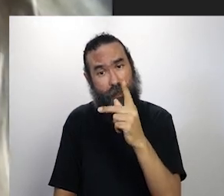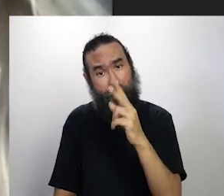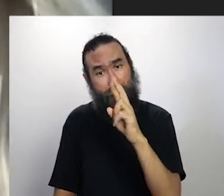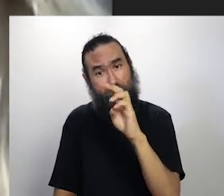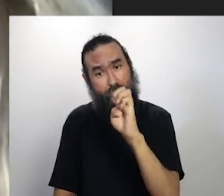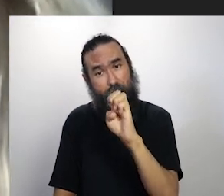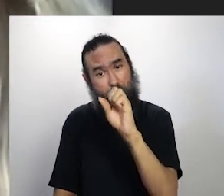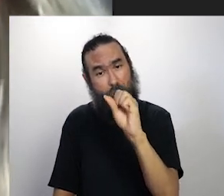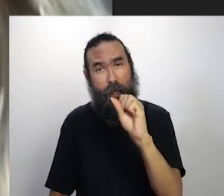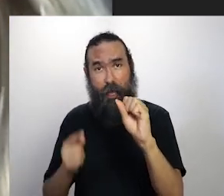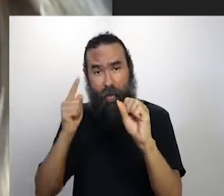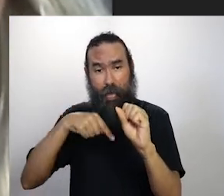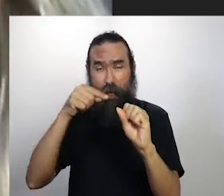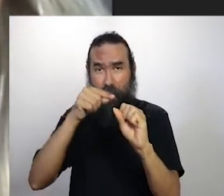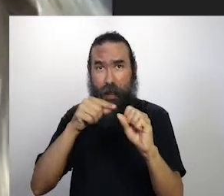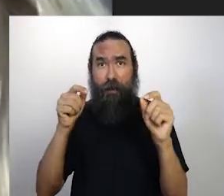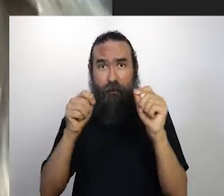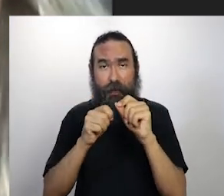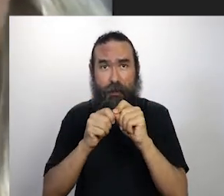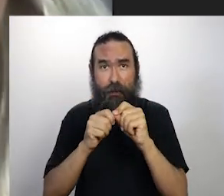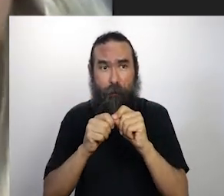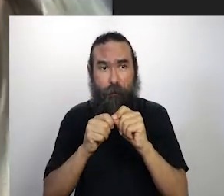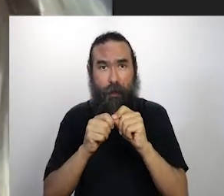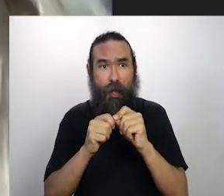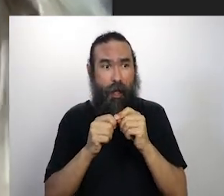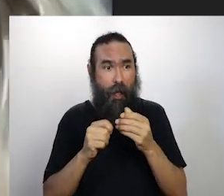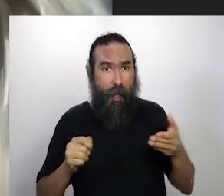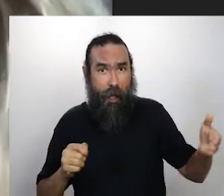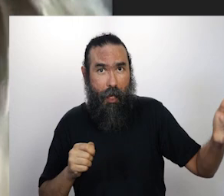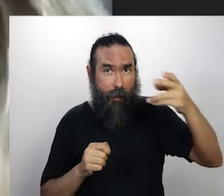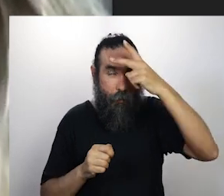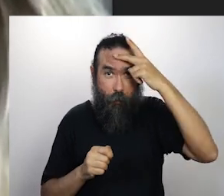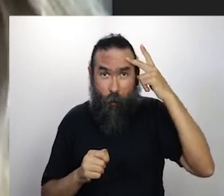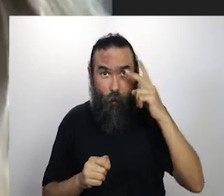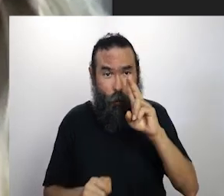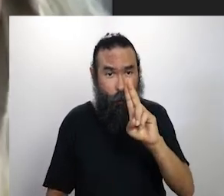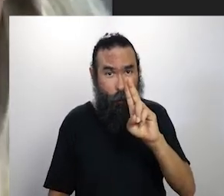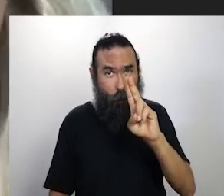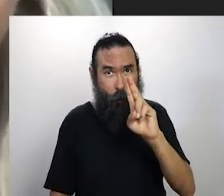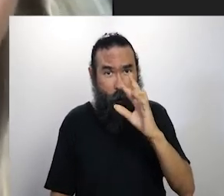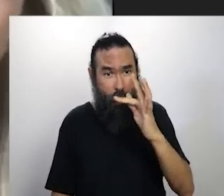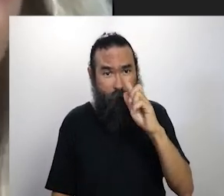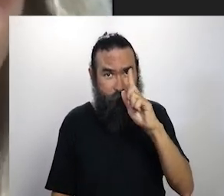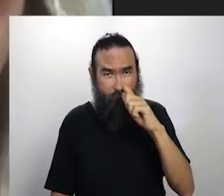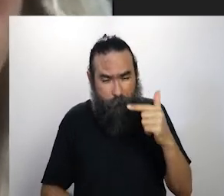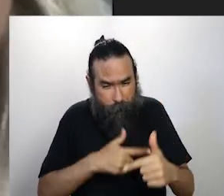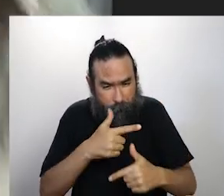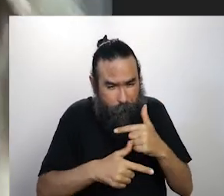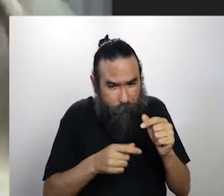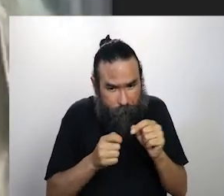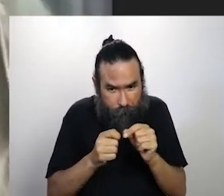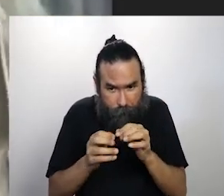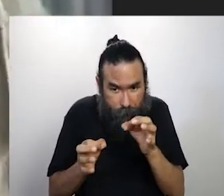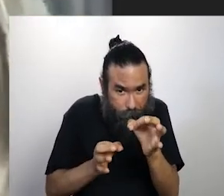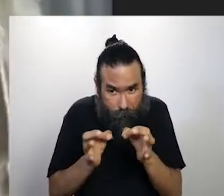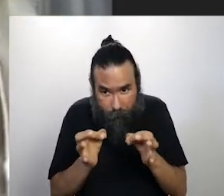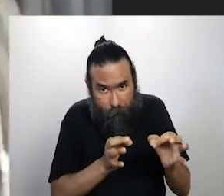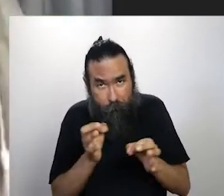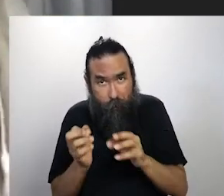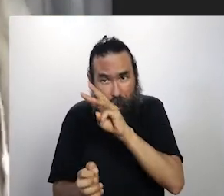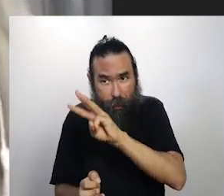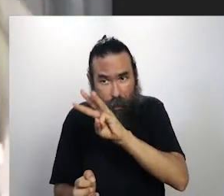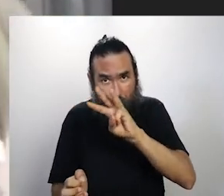UFG, né, fez um trabalho de customização chamado projeto Tainacan. É